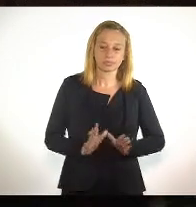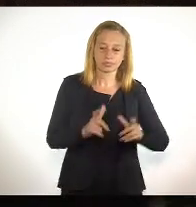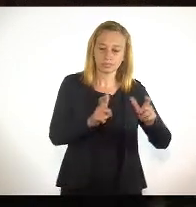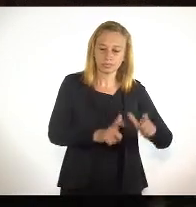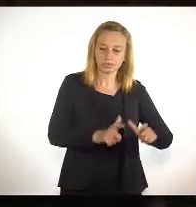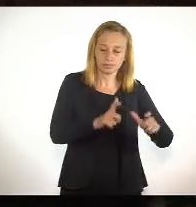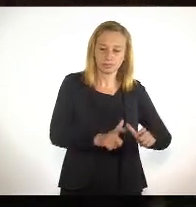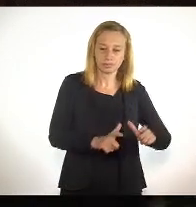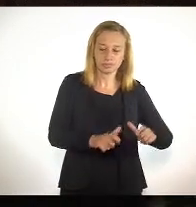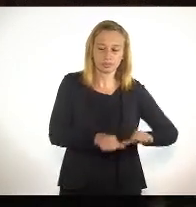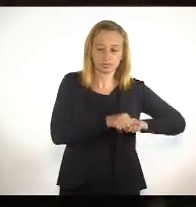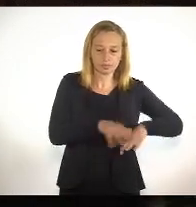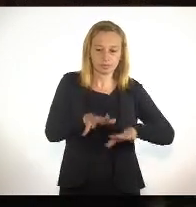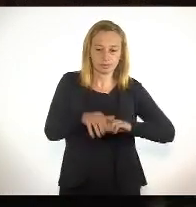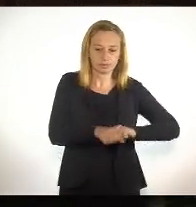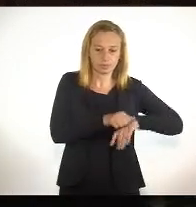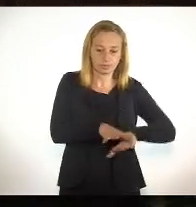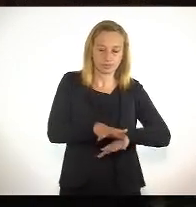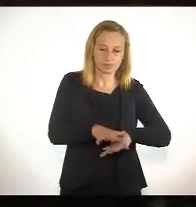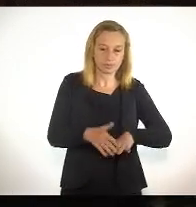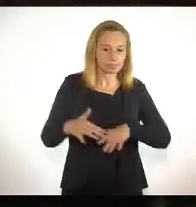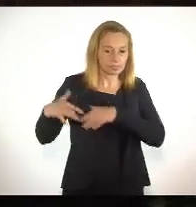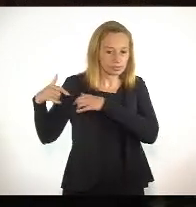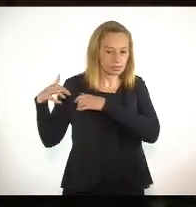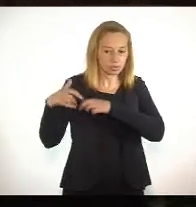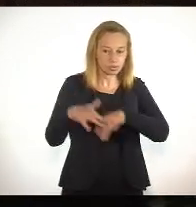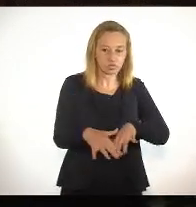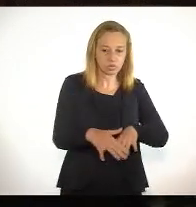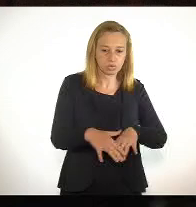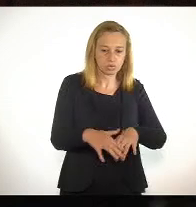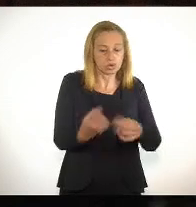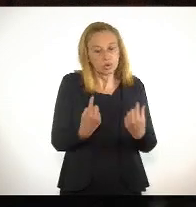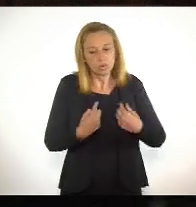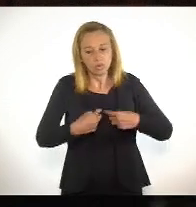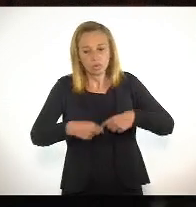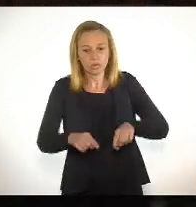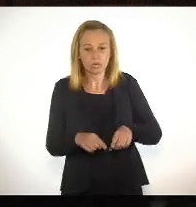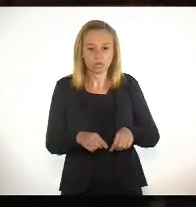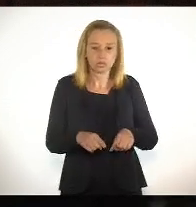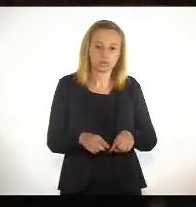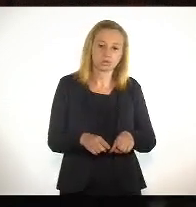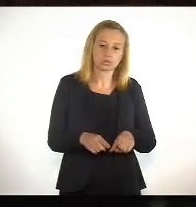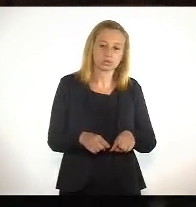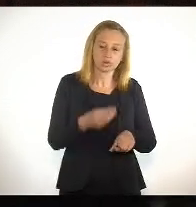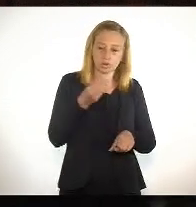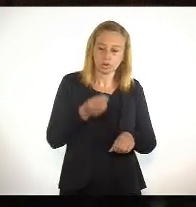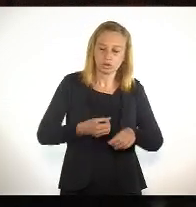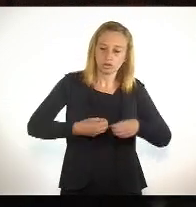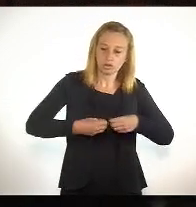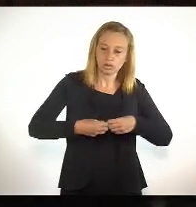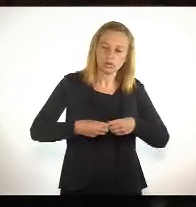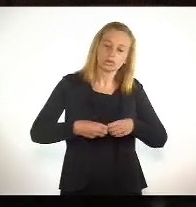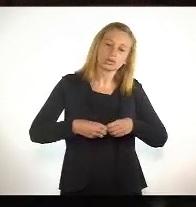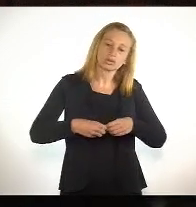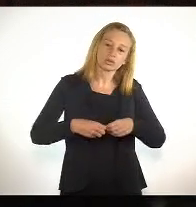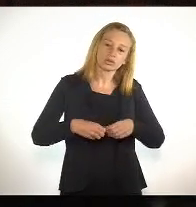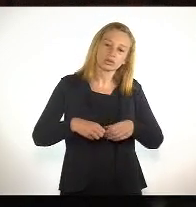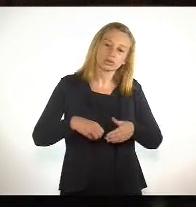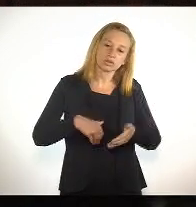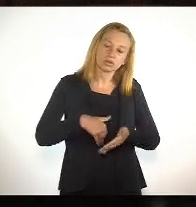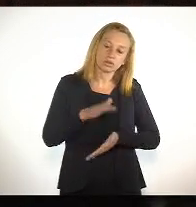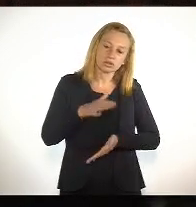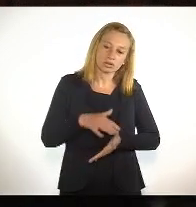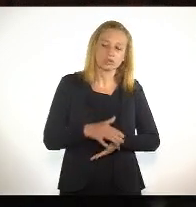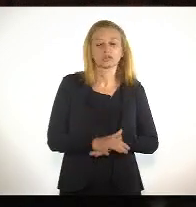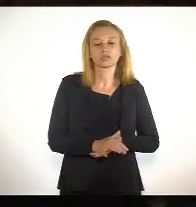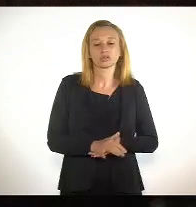tropas nativas, entraram em combate para a expulsão da poderosa frota